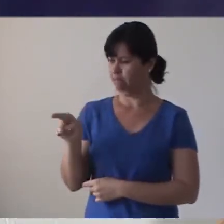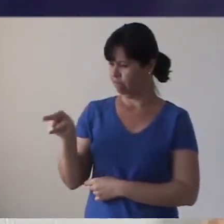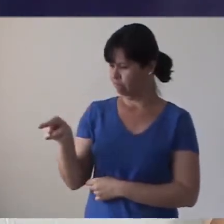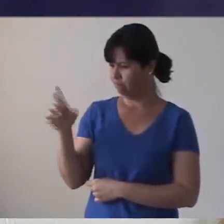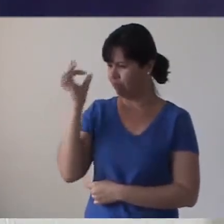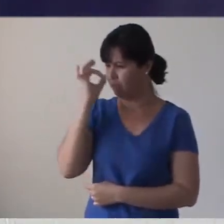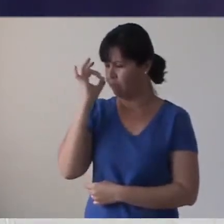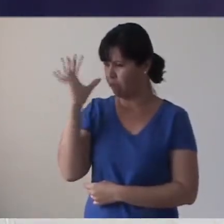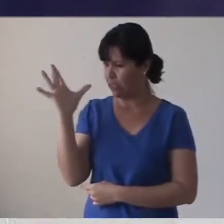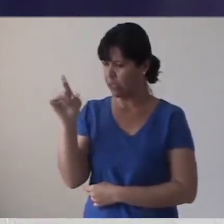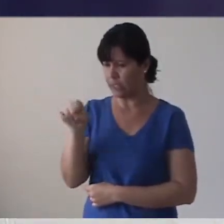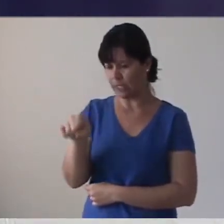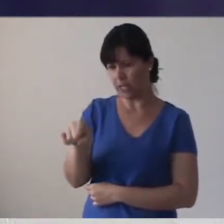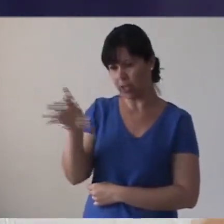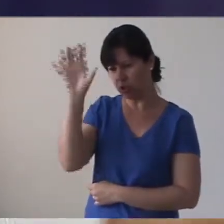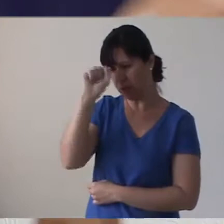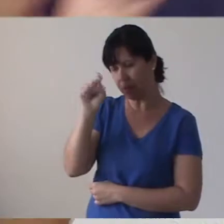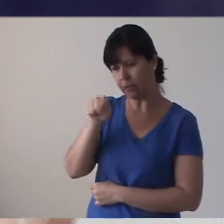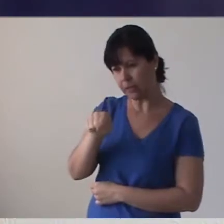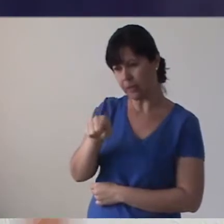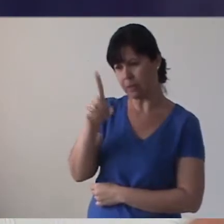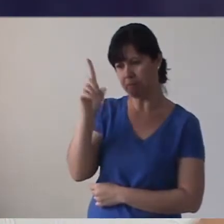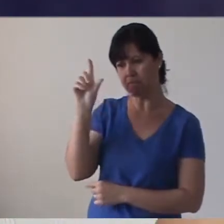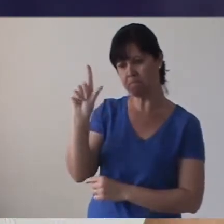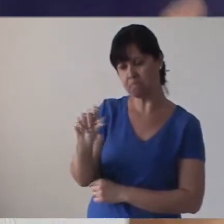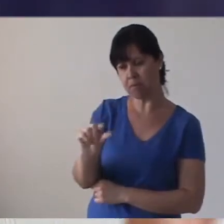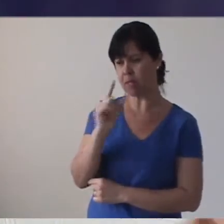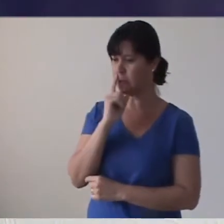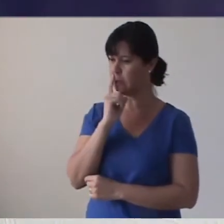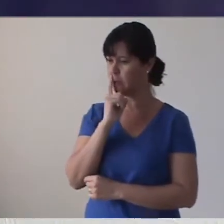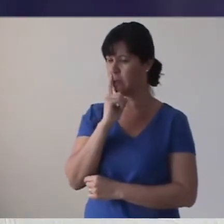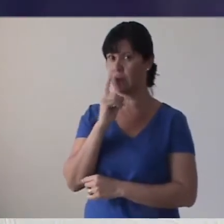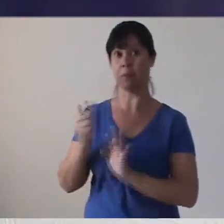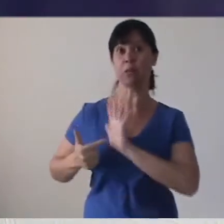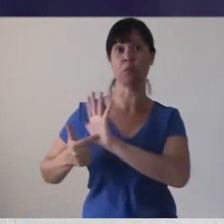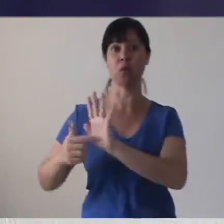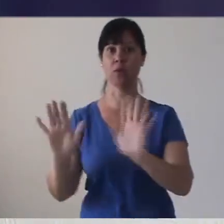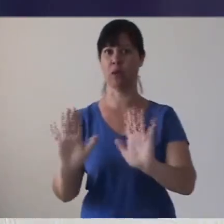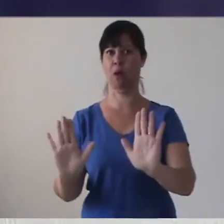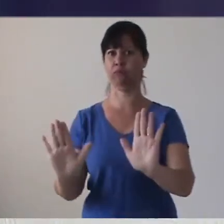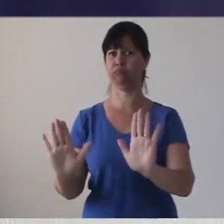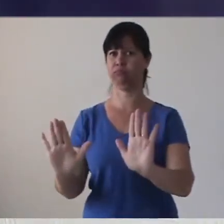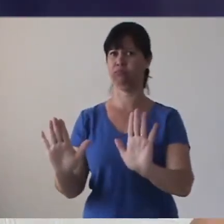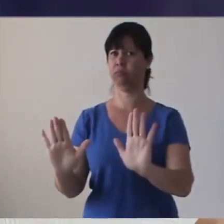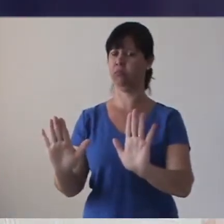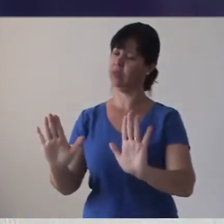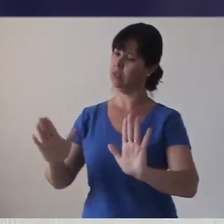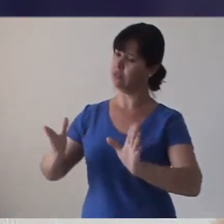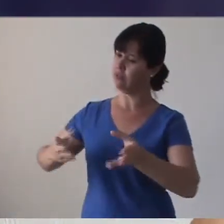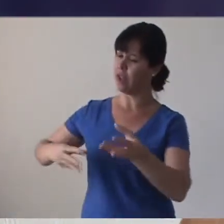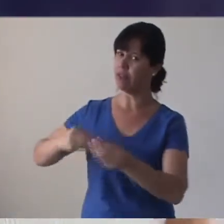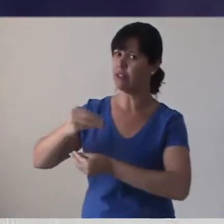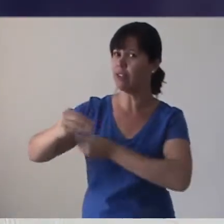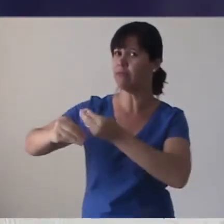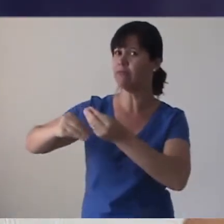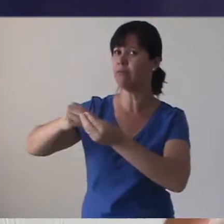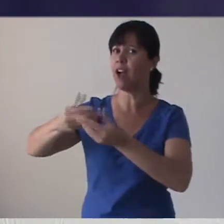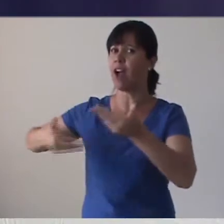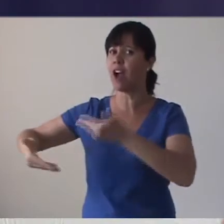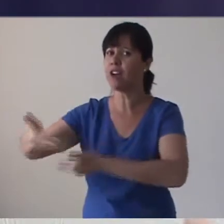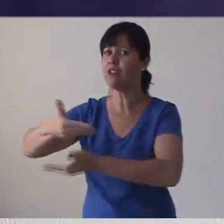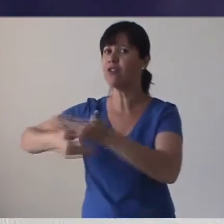facilidade ajuda quem tem menos, sem exposição, né? Sem estresse, tá? Porque ele não